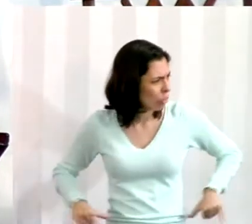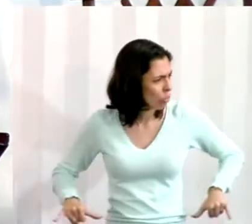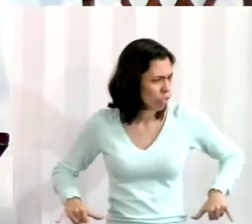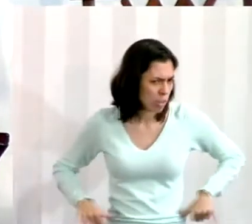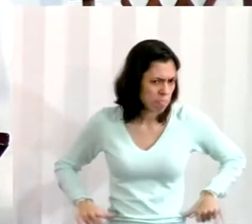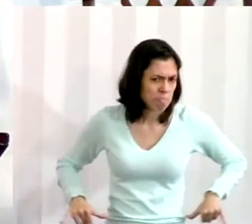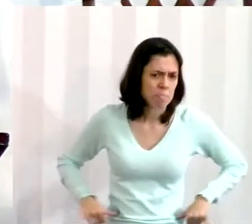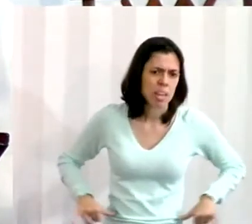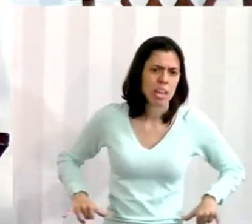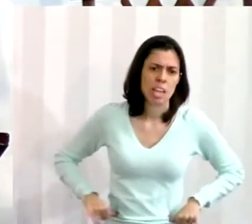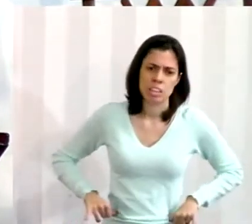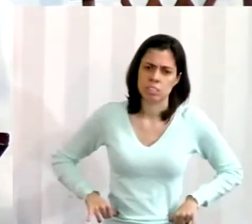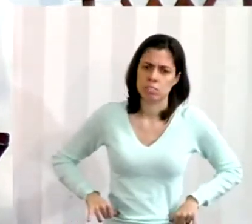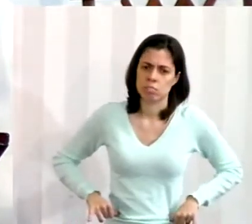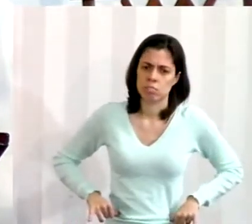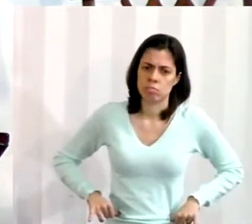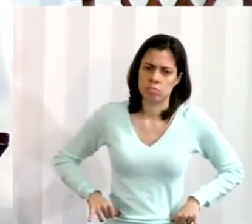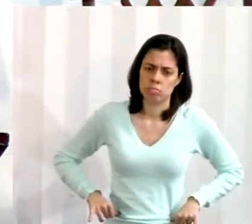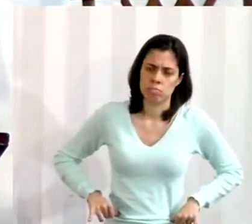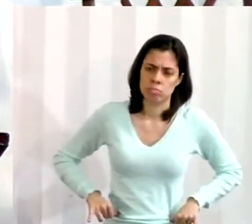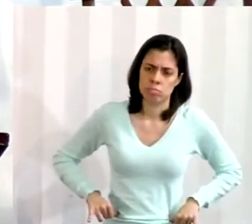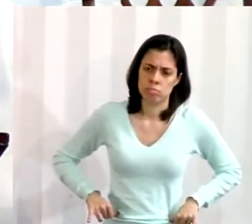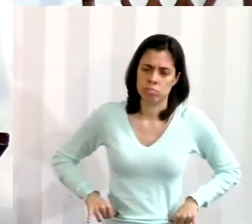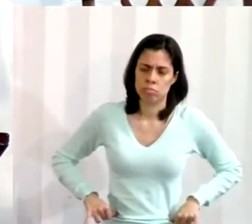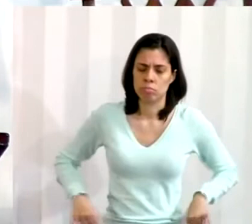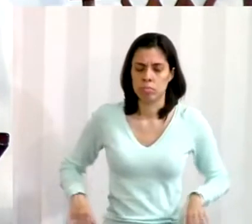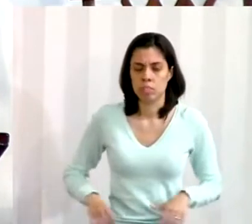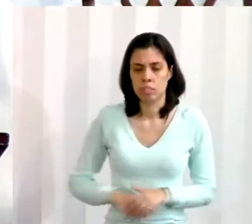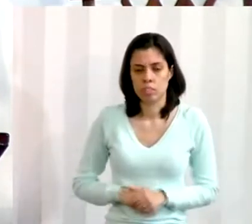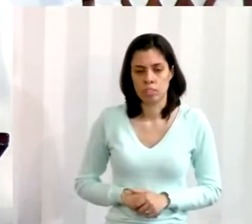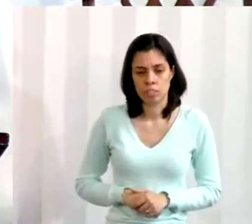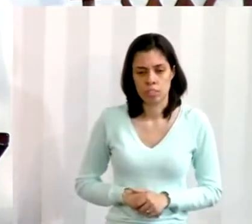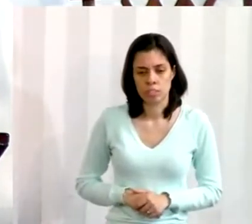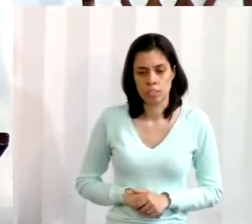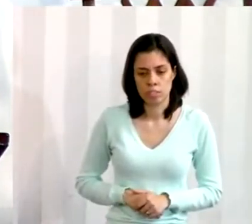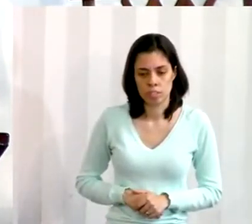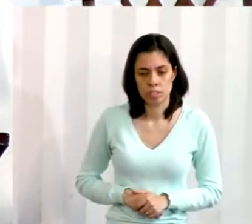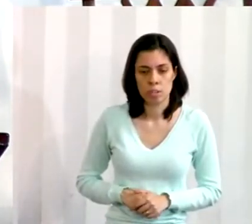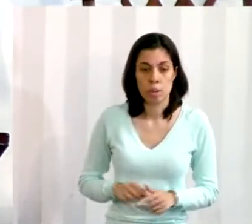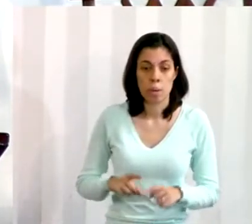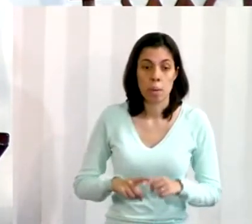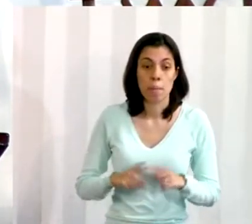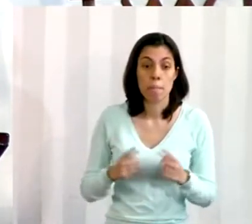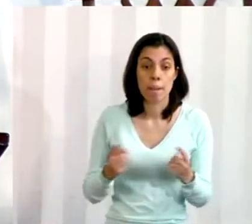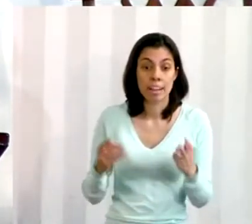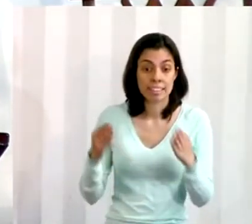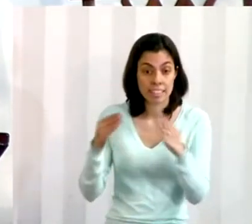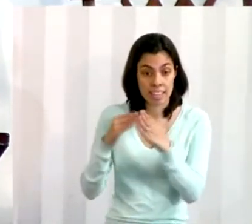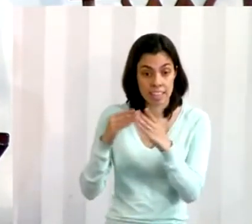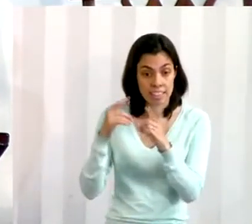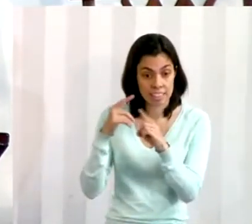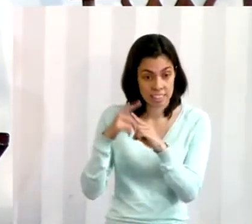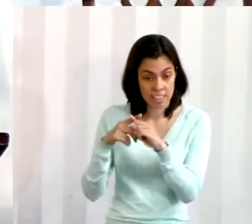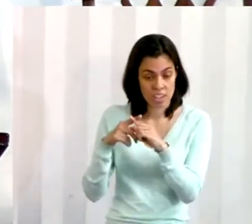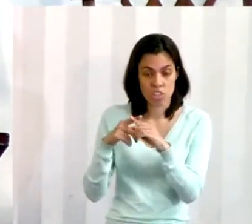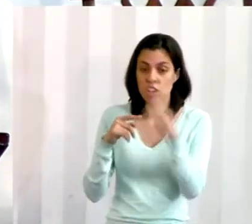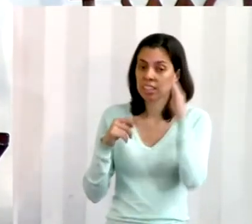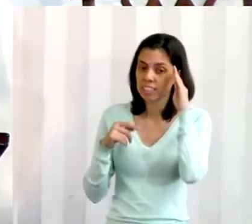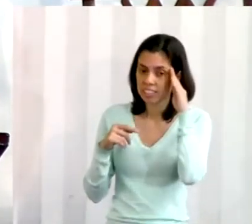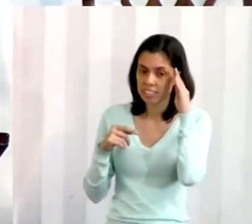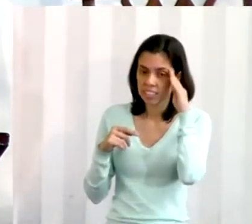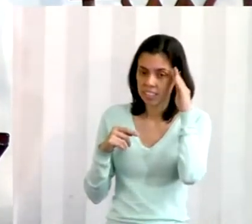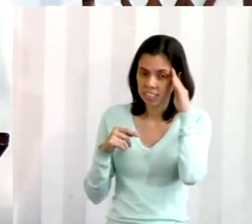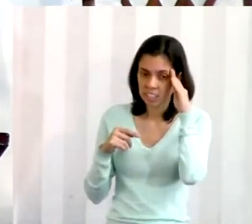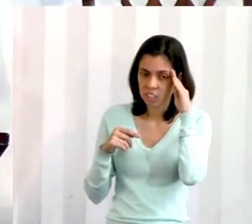que a neve da Palestina. Mas o que anima essa igreja? Que haverá